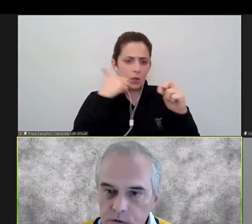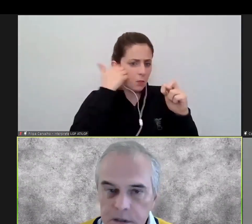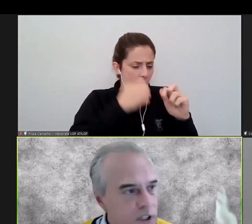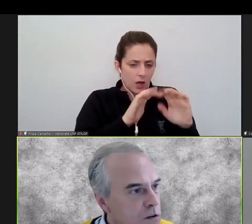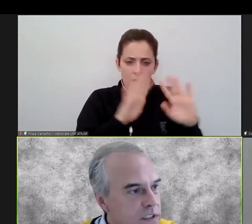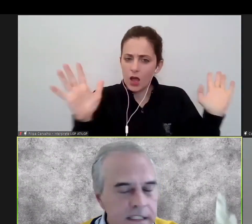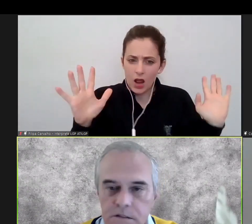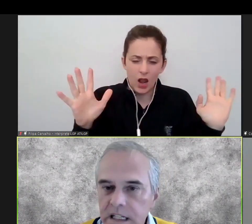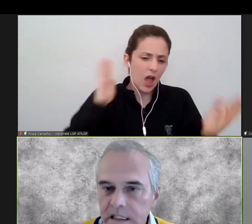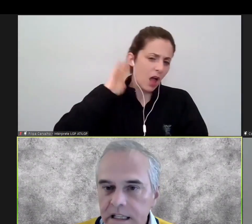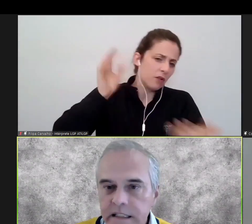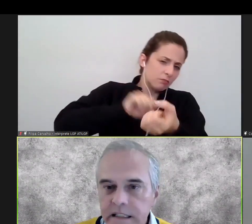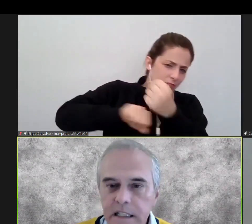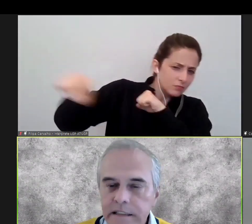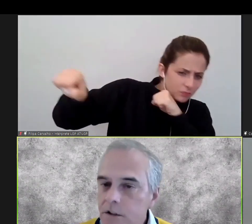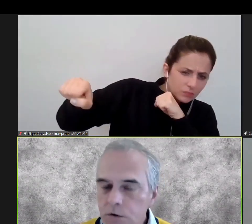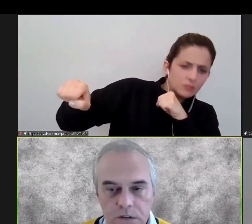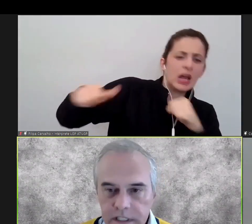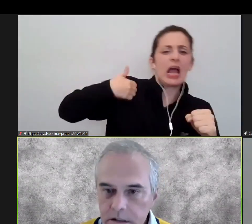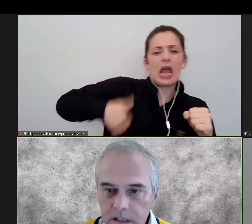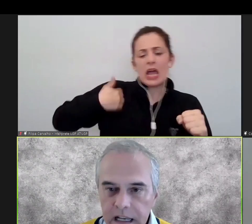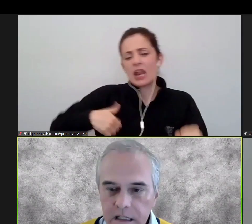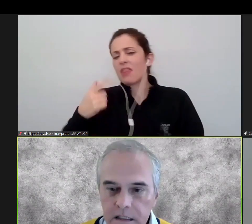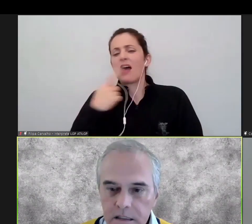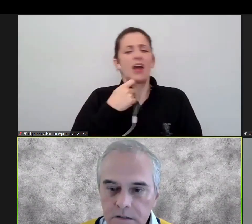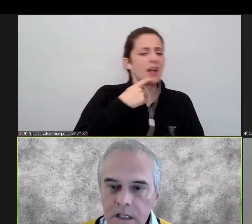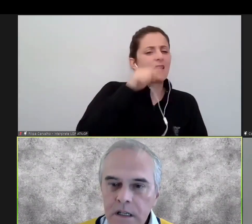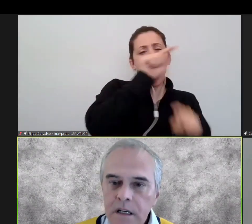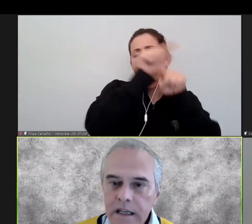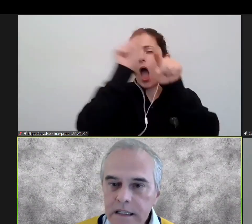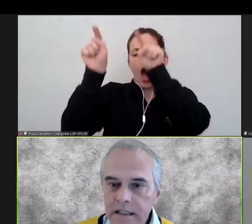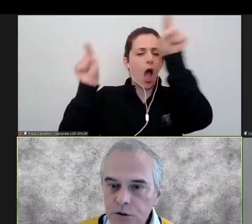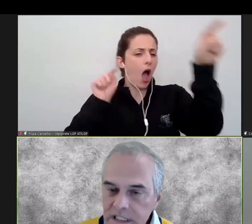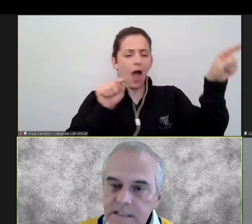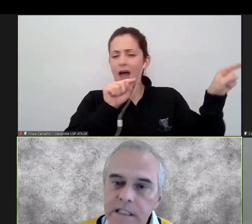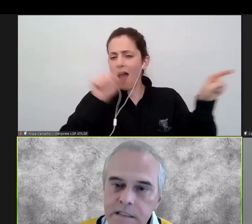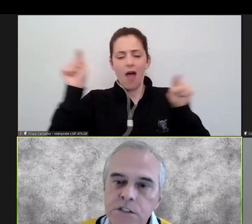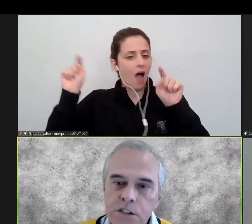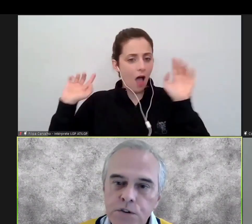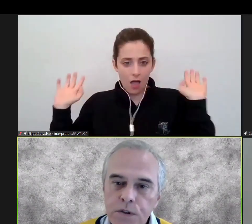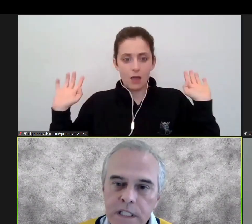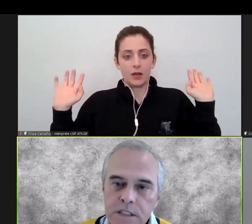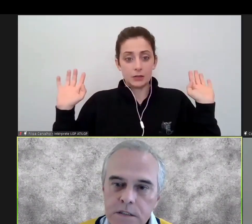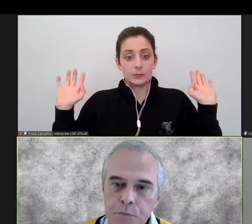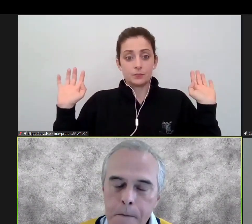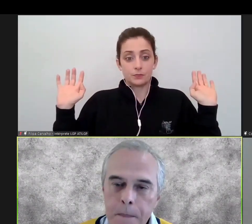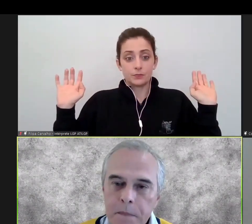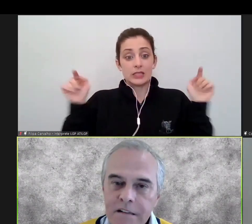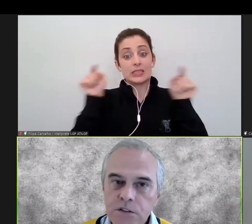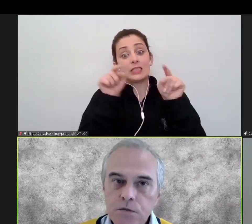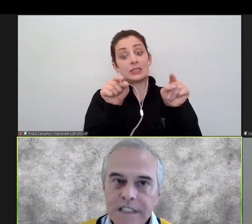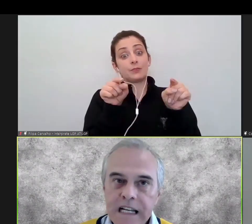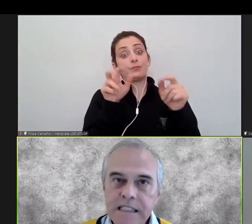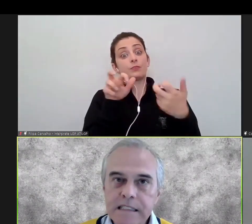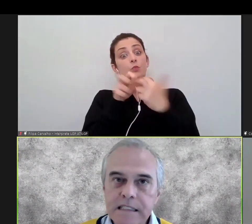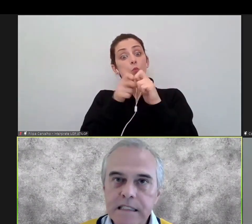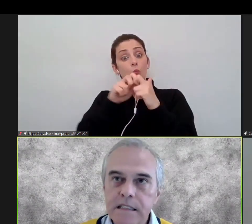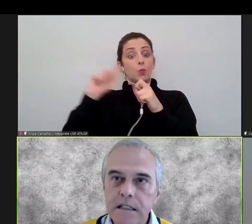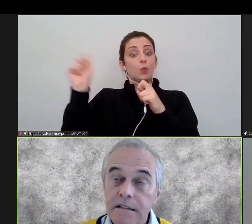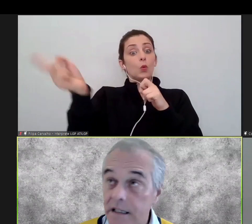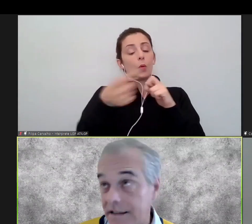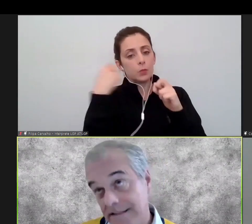escravização contemporânea acontecem no Canadá, na Inglaterra, em tudo quanto é lugar. Então, todas essas questões, elas não trazem